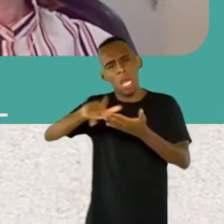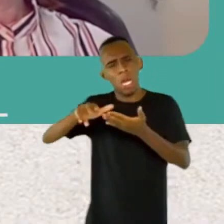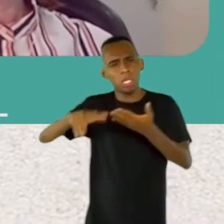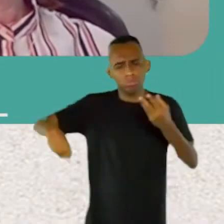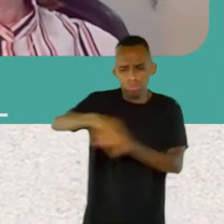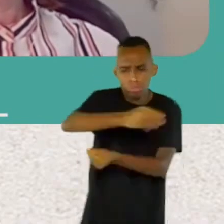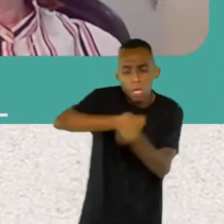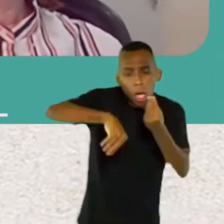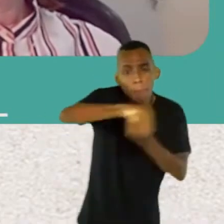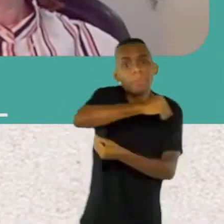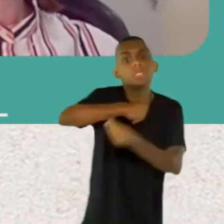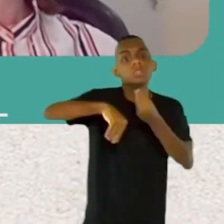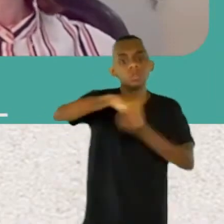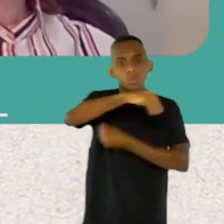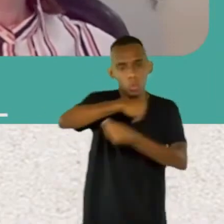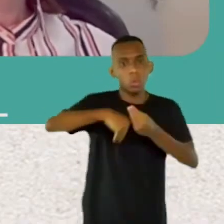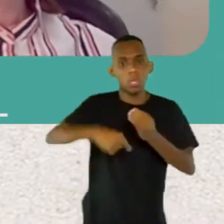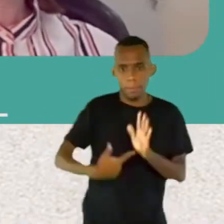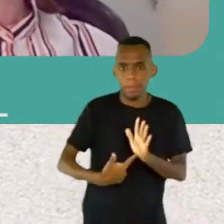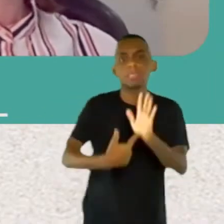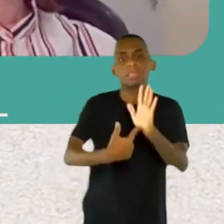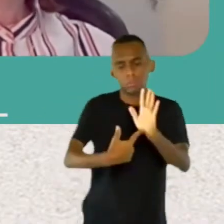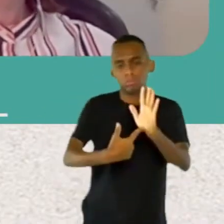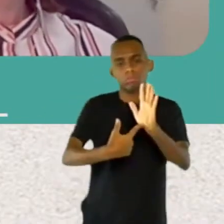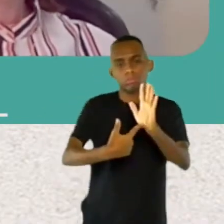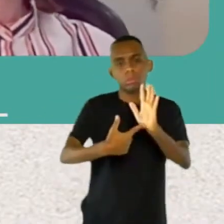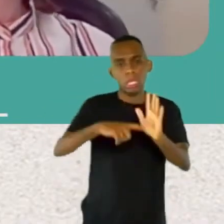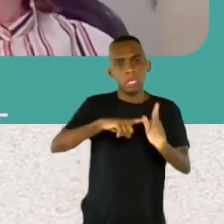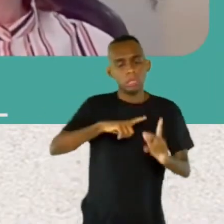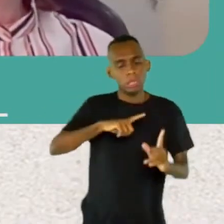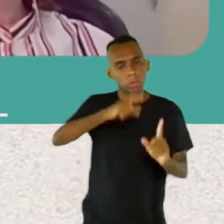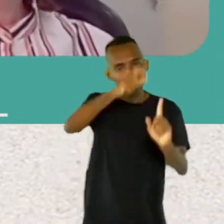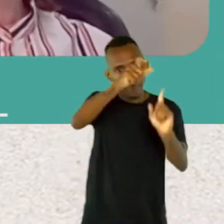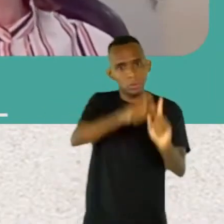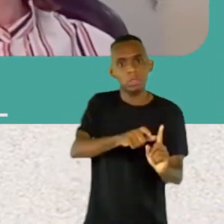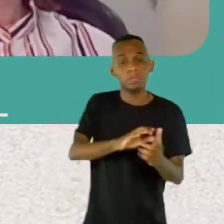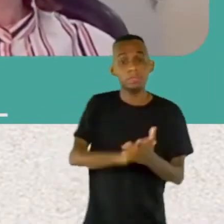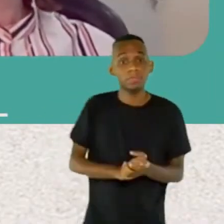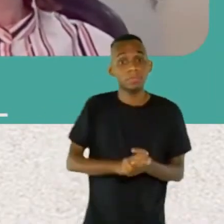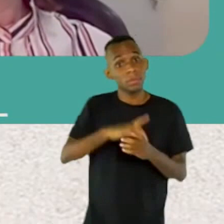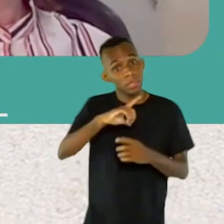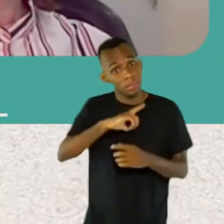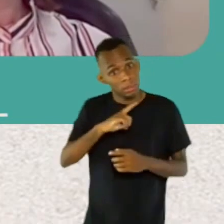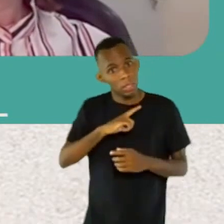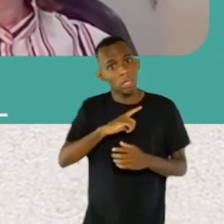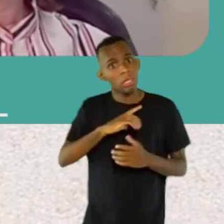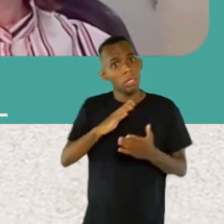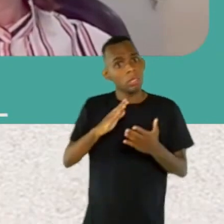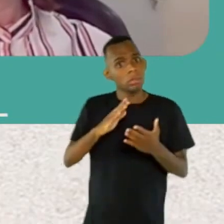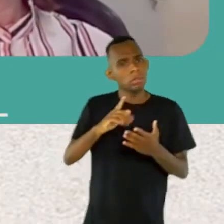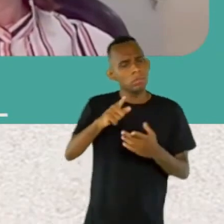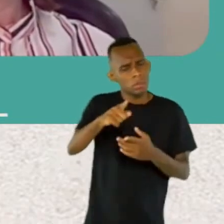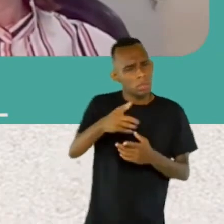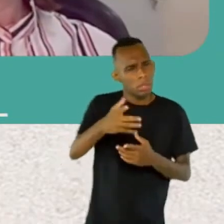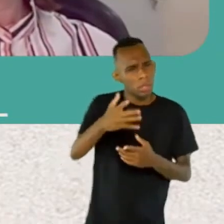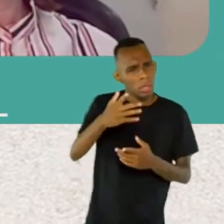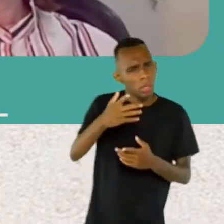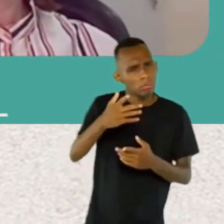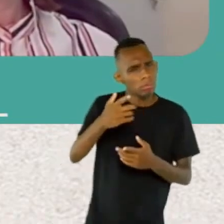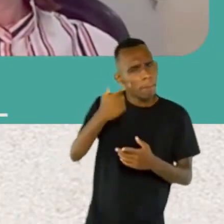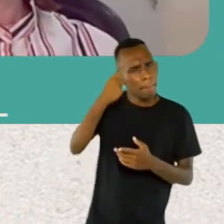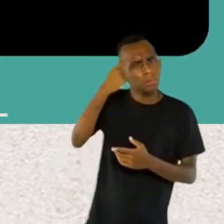grande mistura na estrutura do personagem. Em algum momento, você pensou em fazer um livro de contos? Isso é uma provocação,